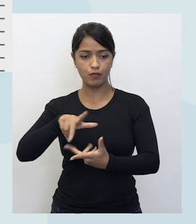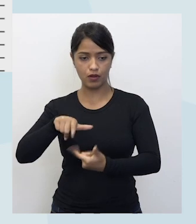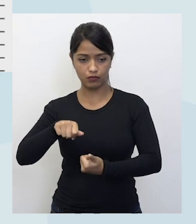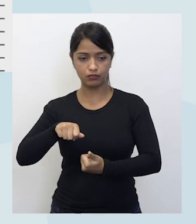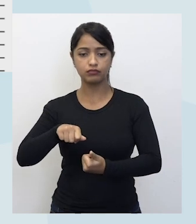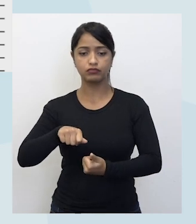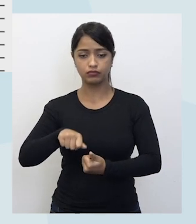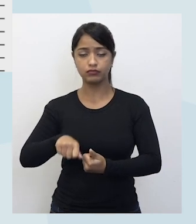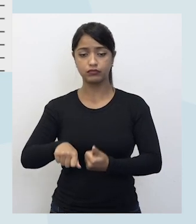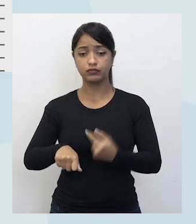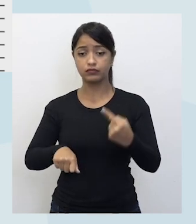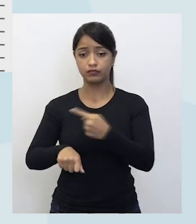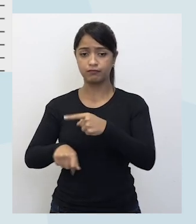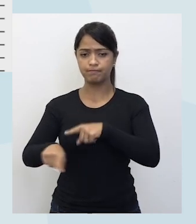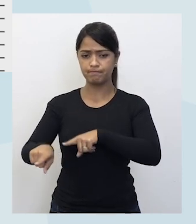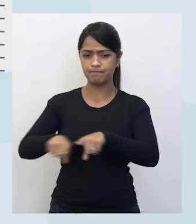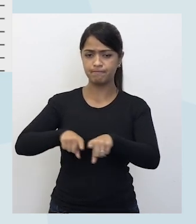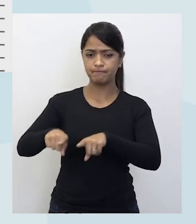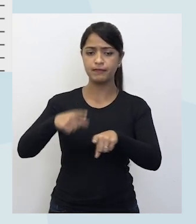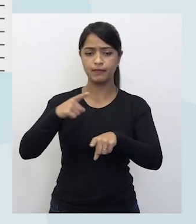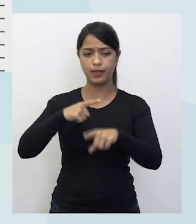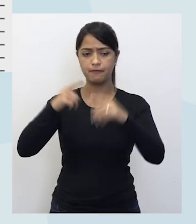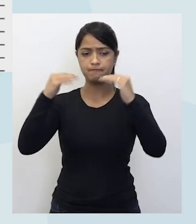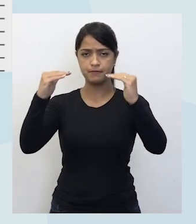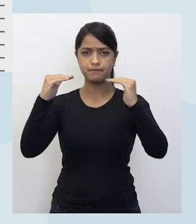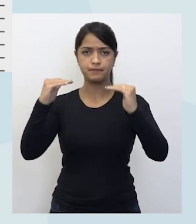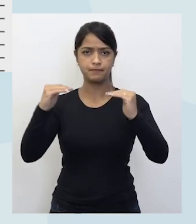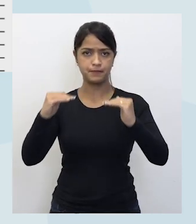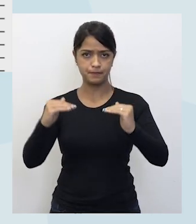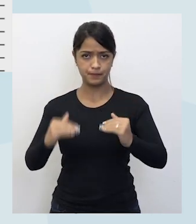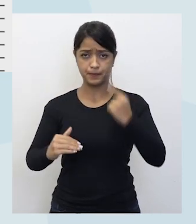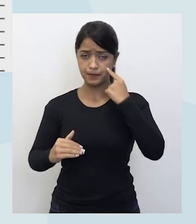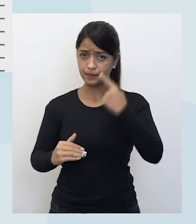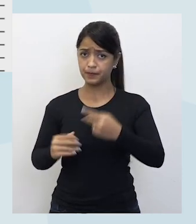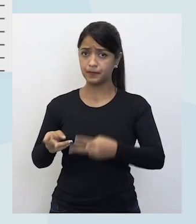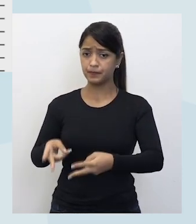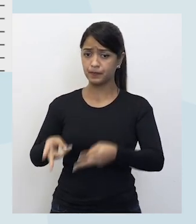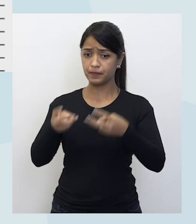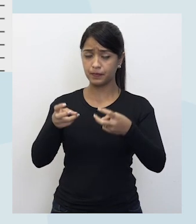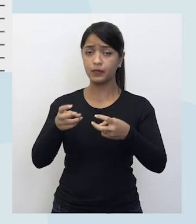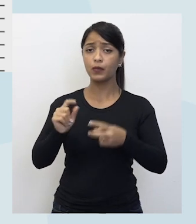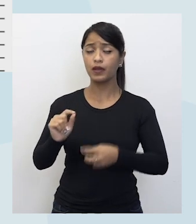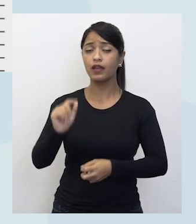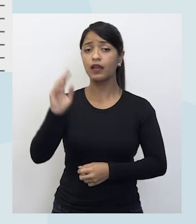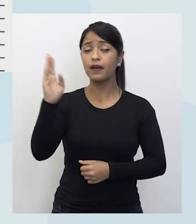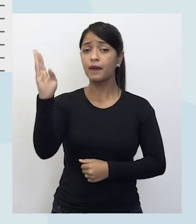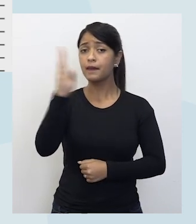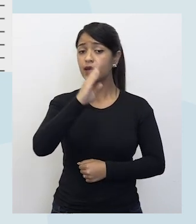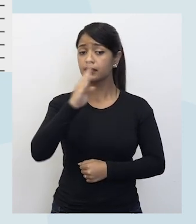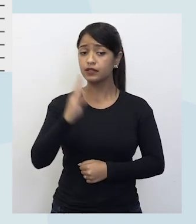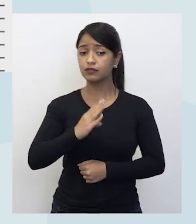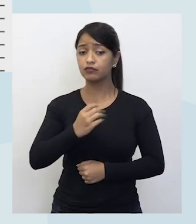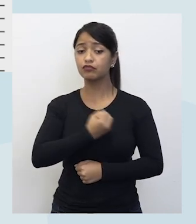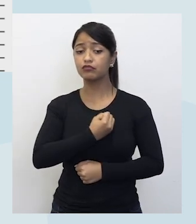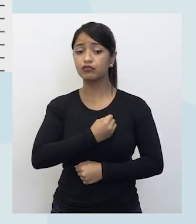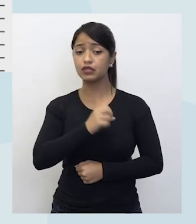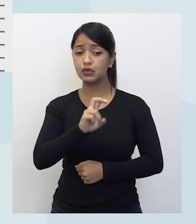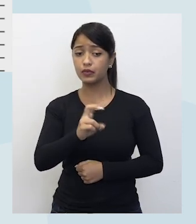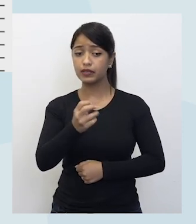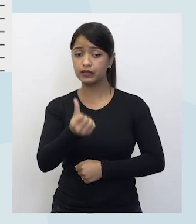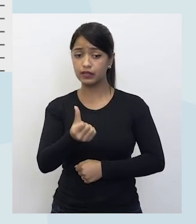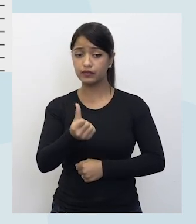como se fosse, ele está ranqueado, né? Então, a gente consegue ver que o Brasil, ele está no 56, a Rússia